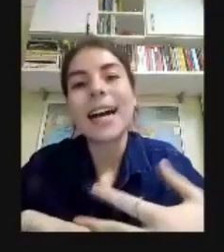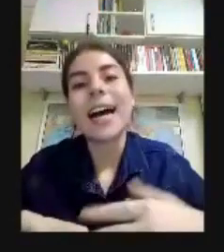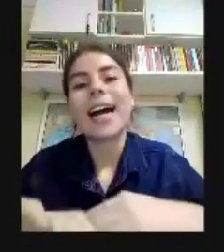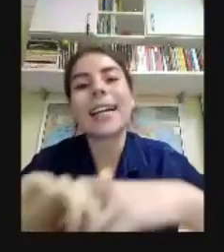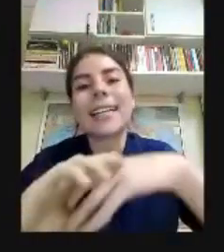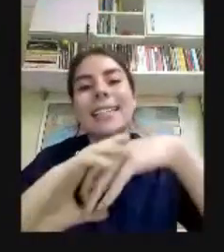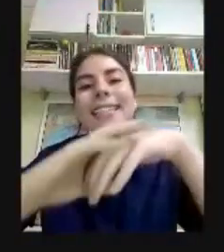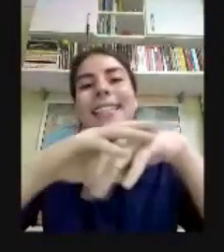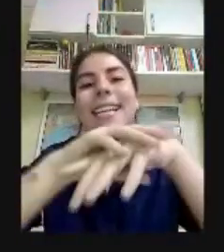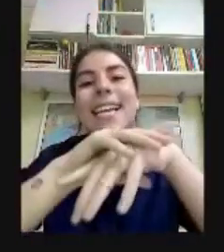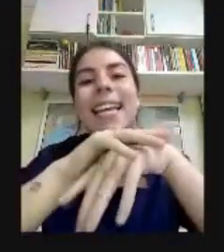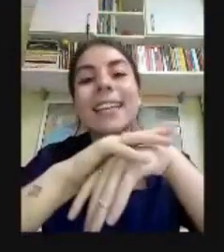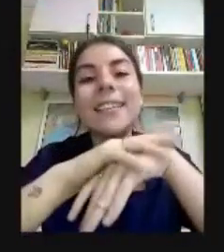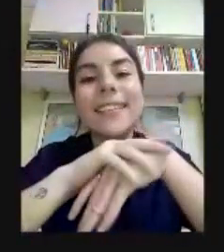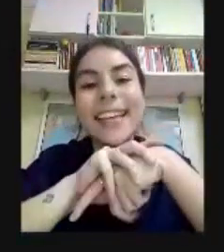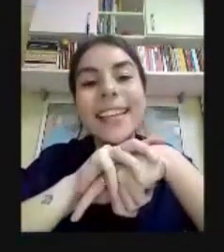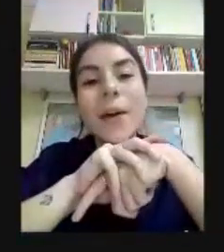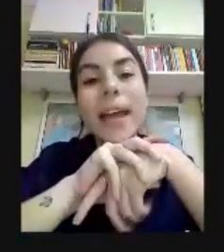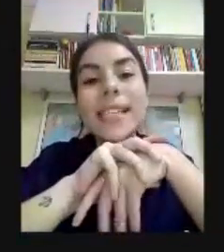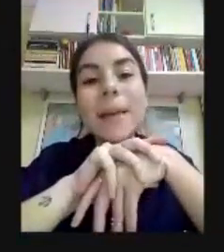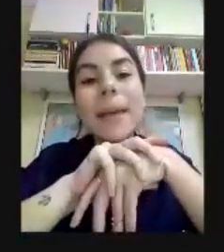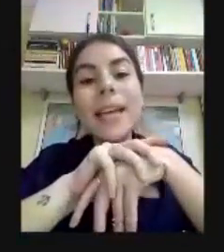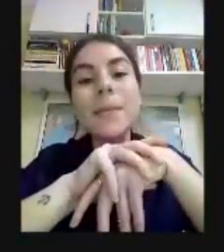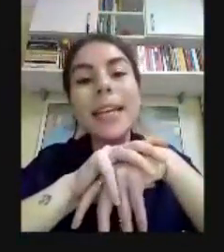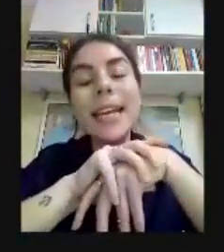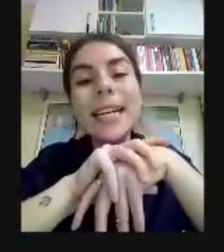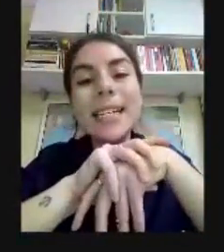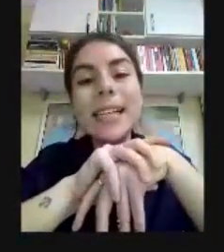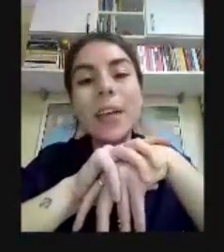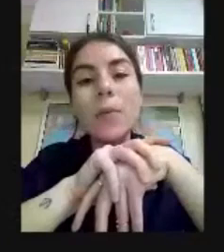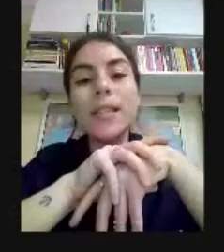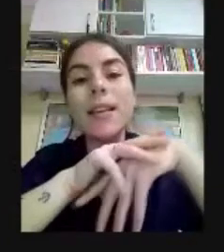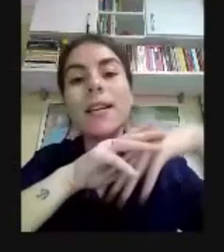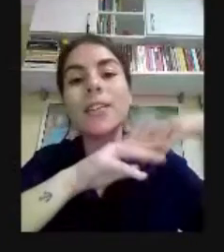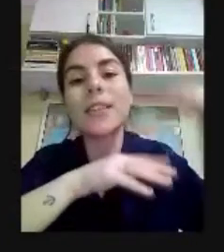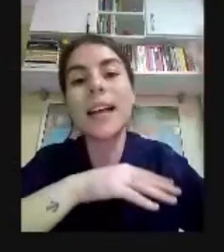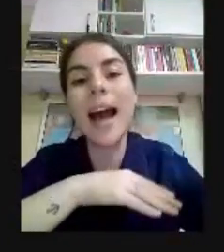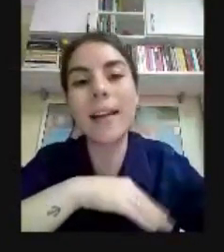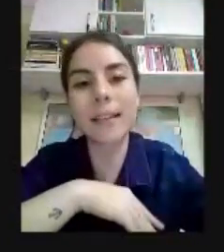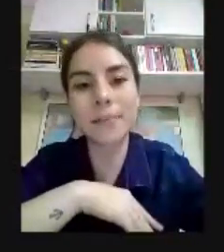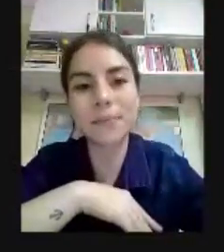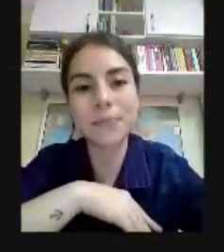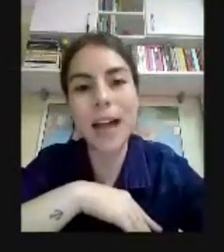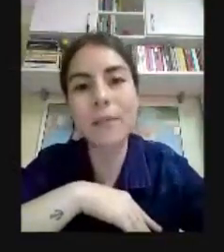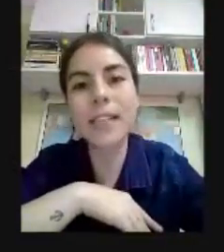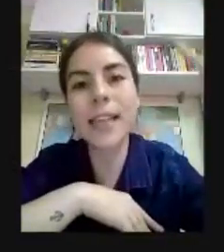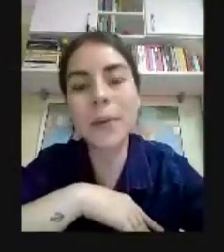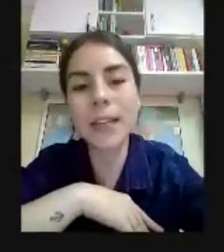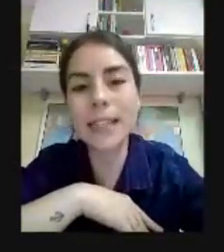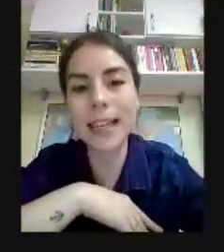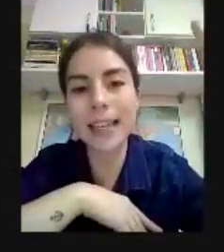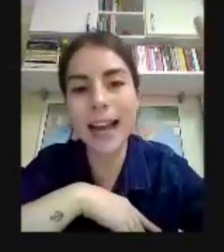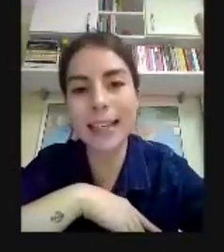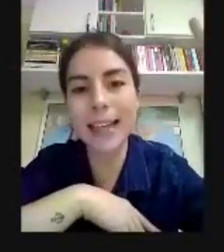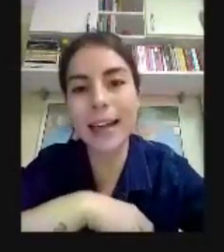ó e aqui gente olha nisso então essa é a mesma criança que eu mostrei antes a carta tá